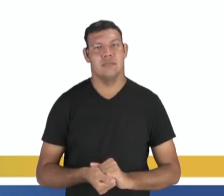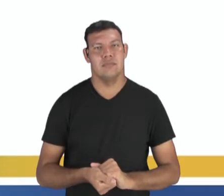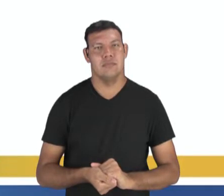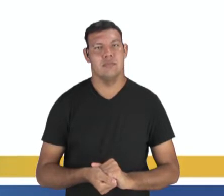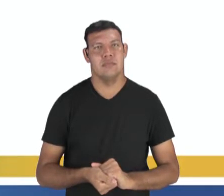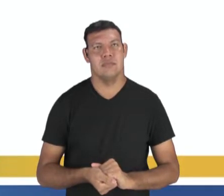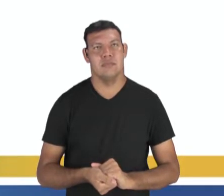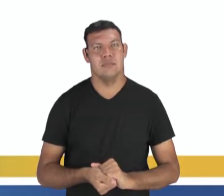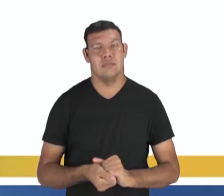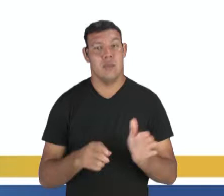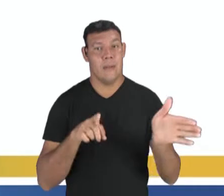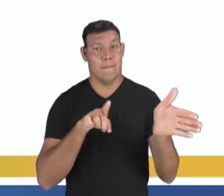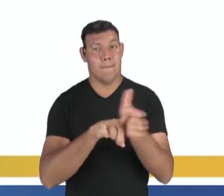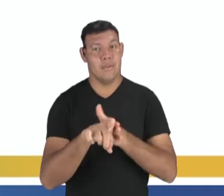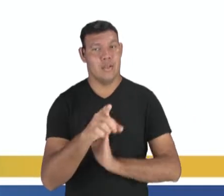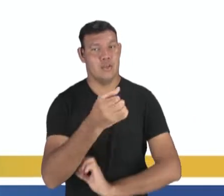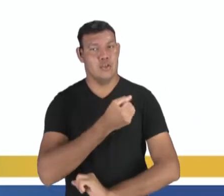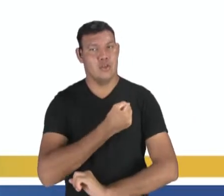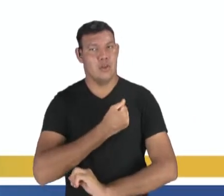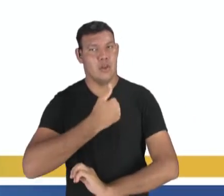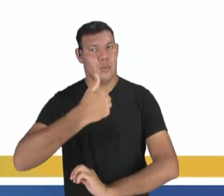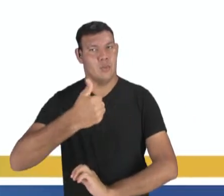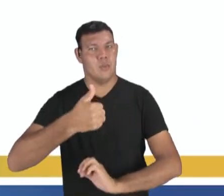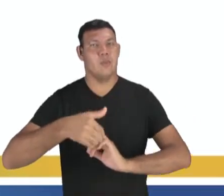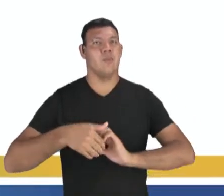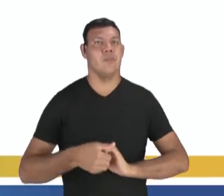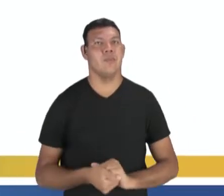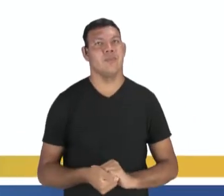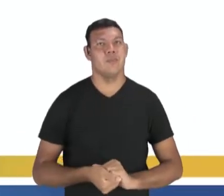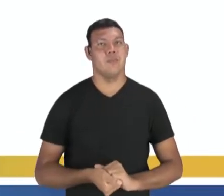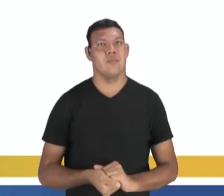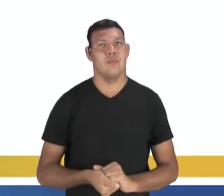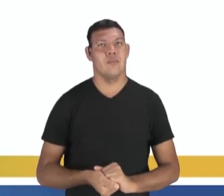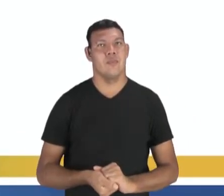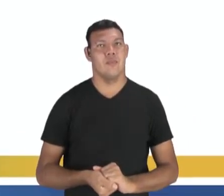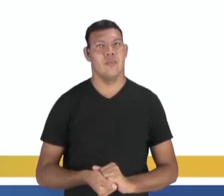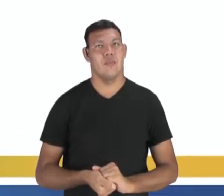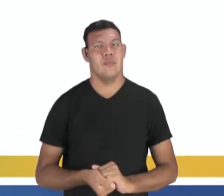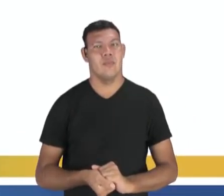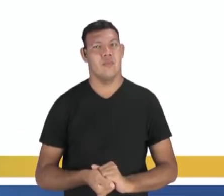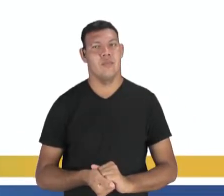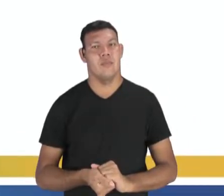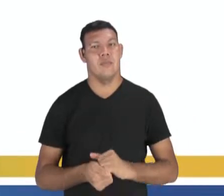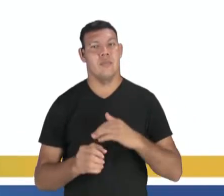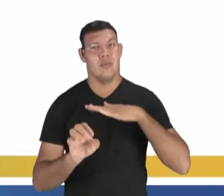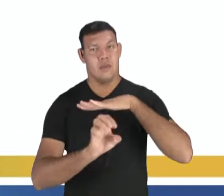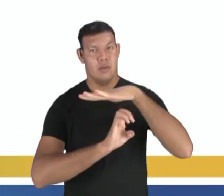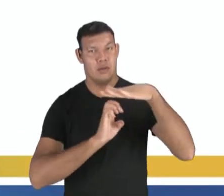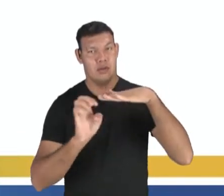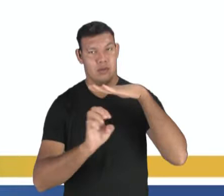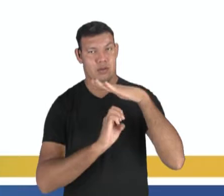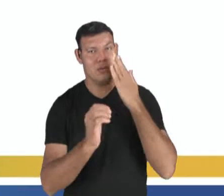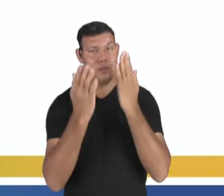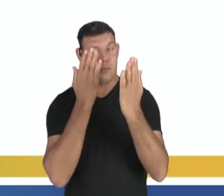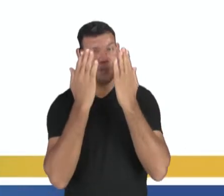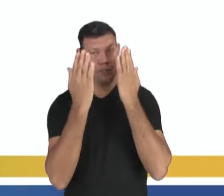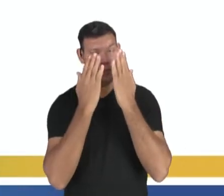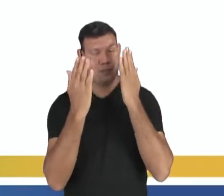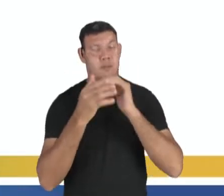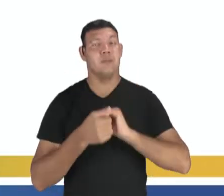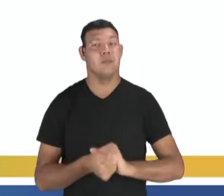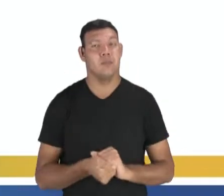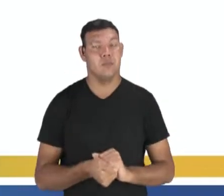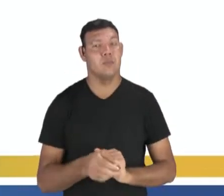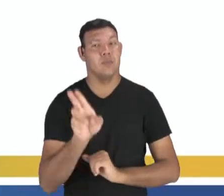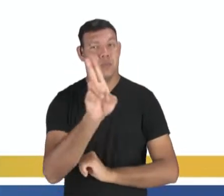bom Então olha só na primeira questão e me diz o seguinte o psicólogo de uma